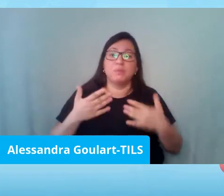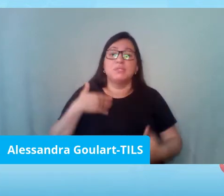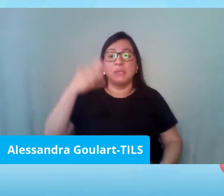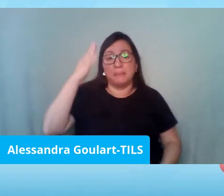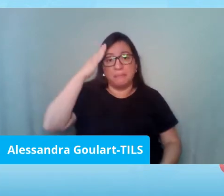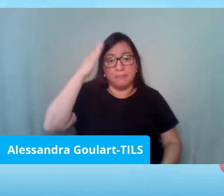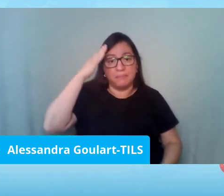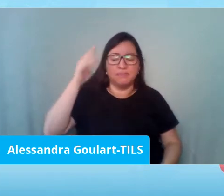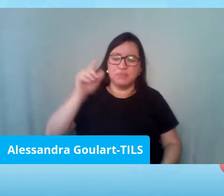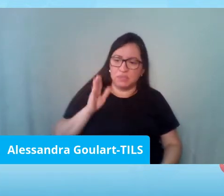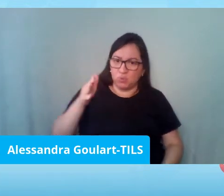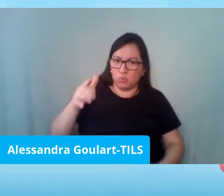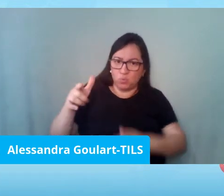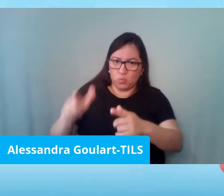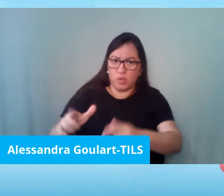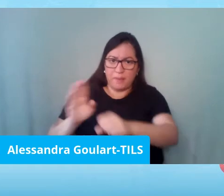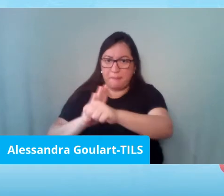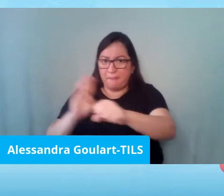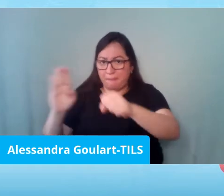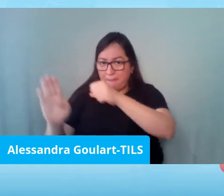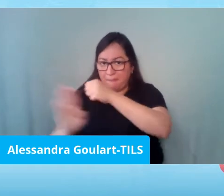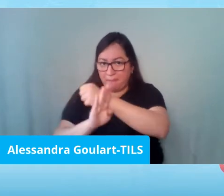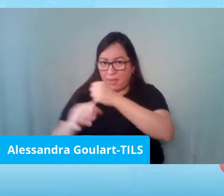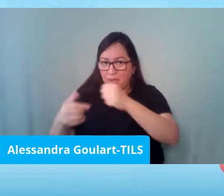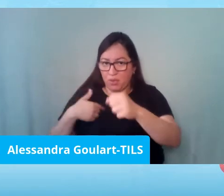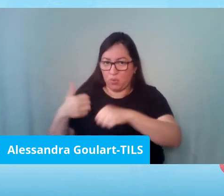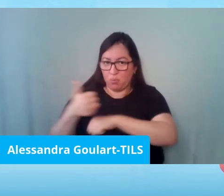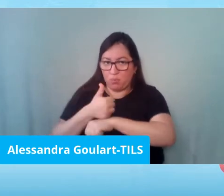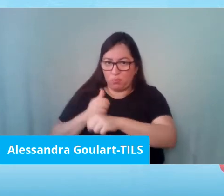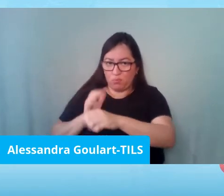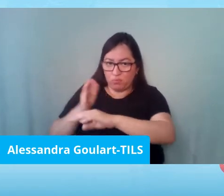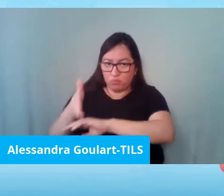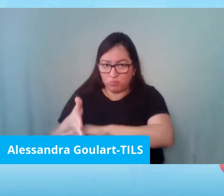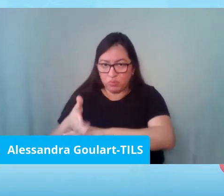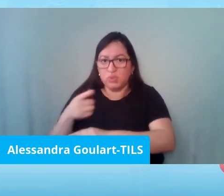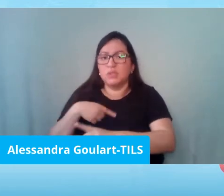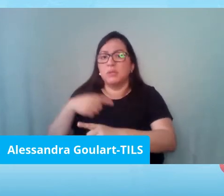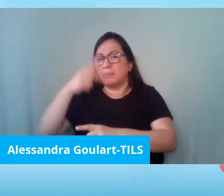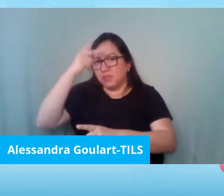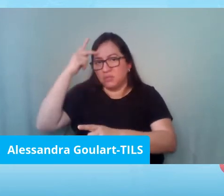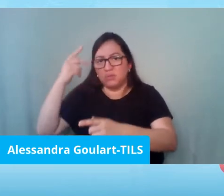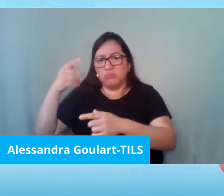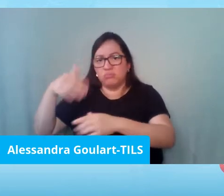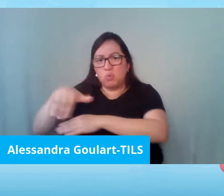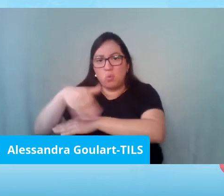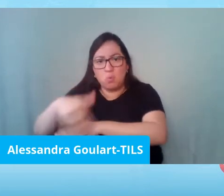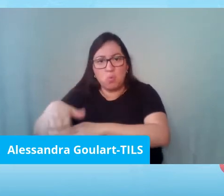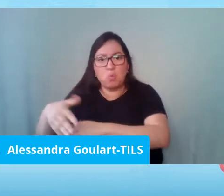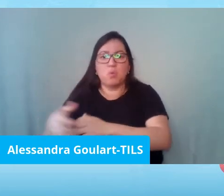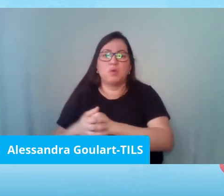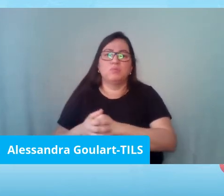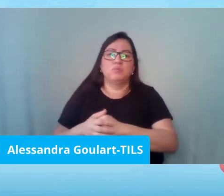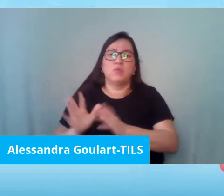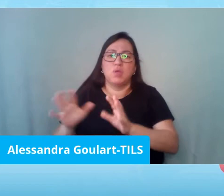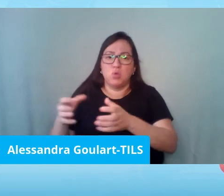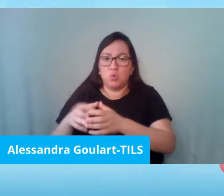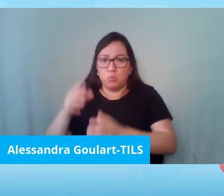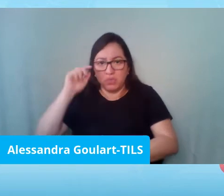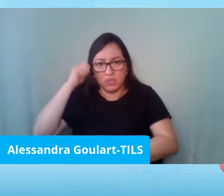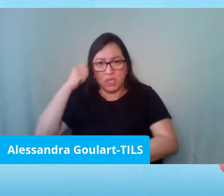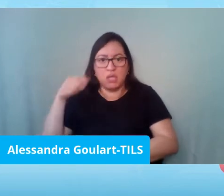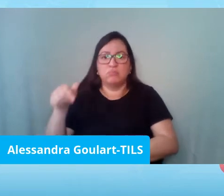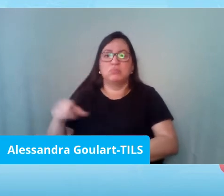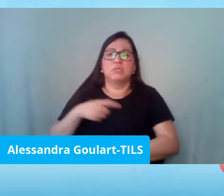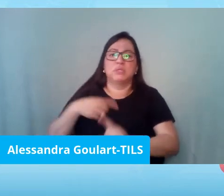situação de rua, se tem profissionais do sexo, a população negra do nosso território, LGBT.